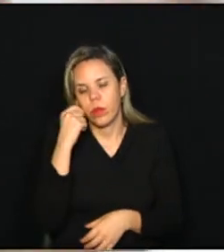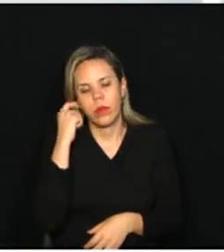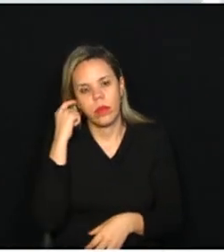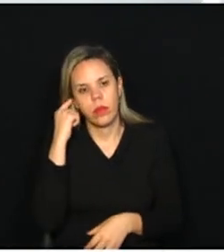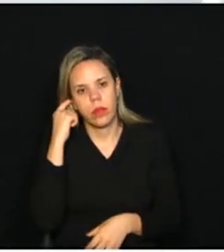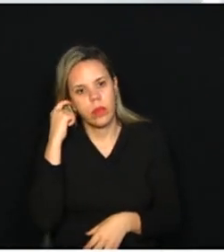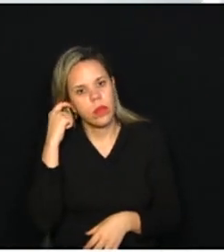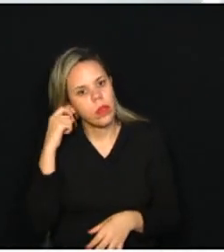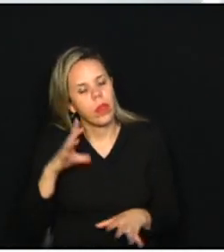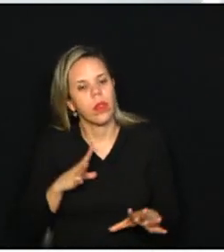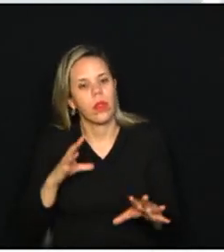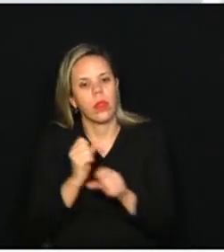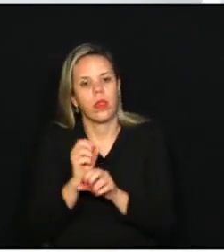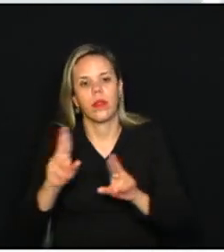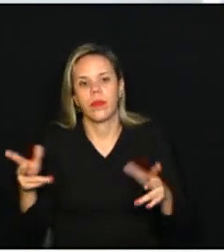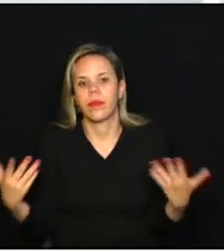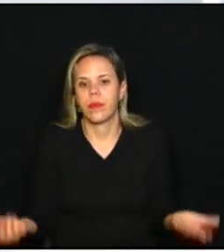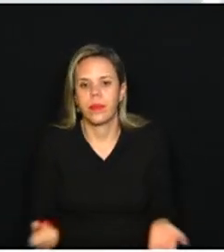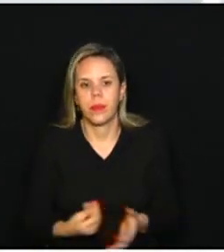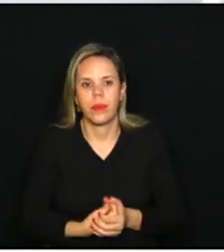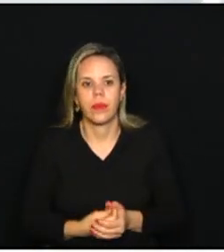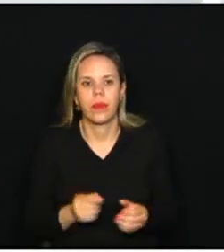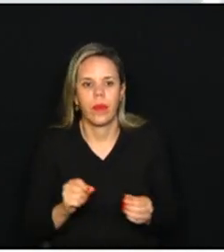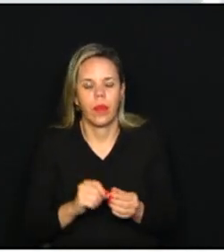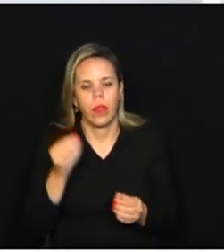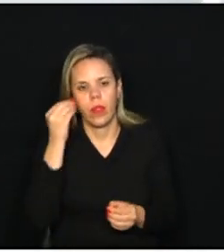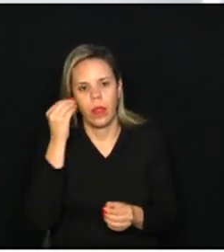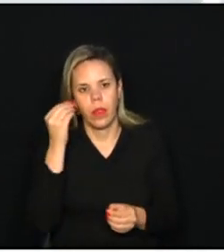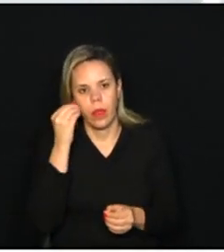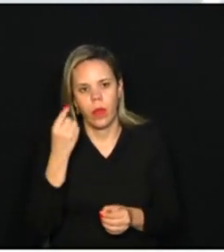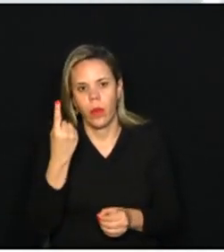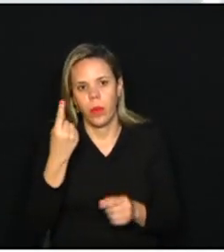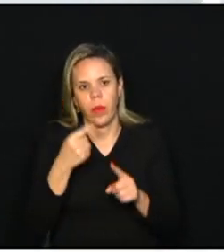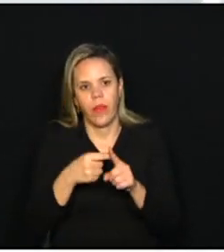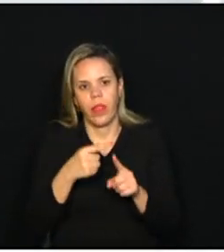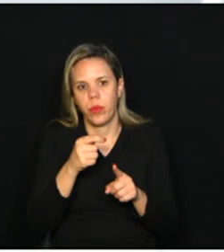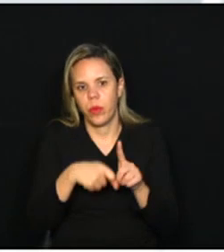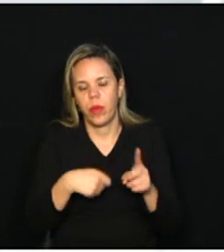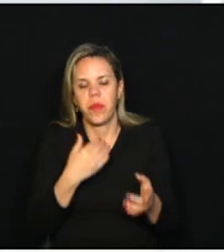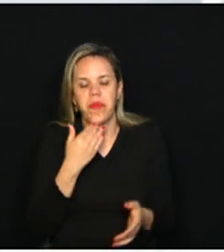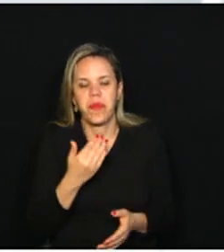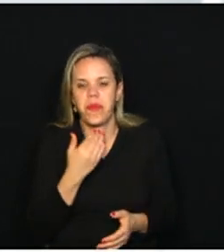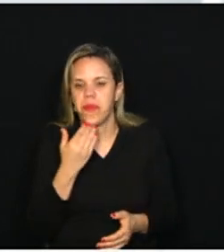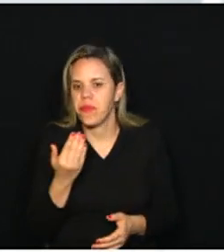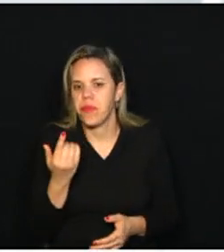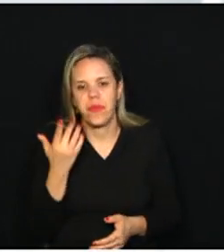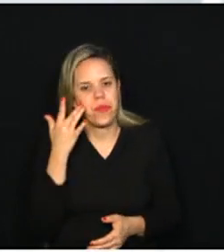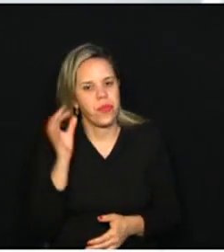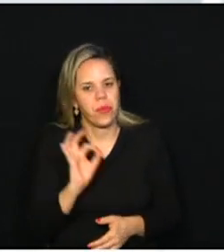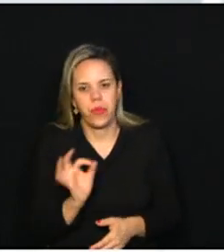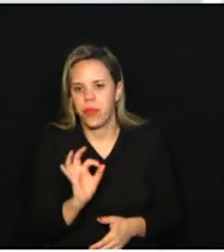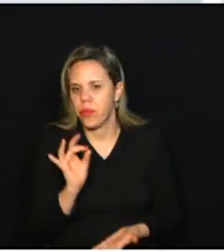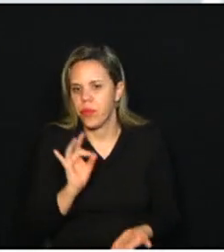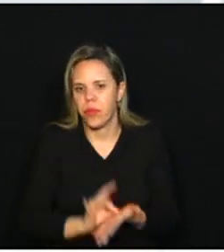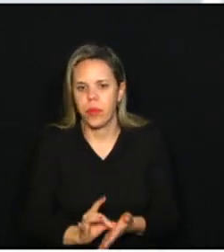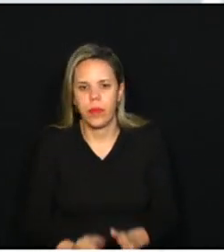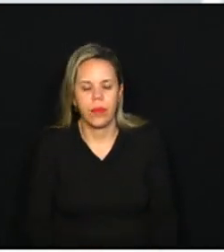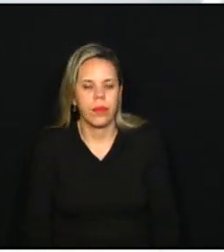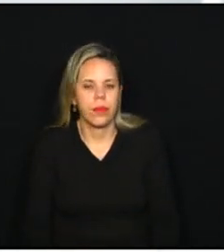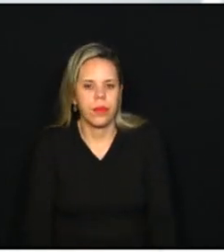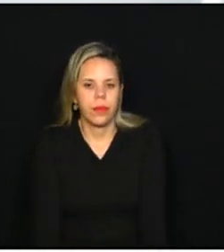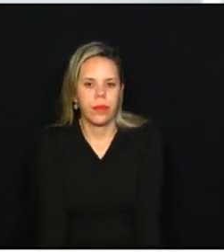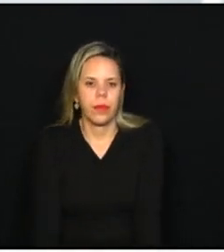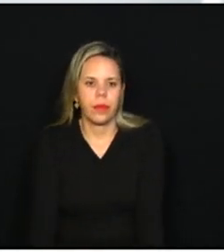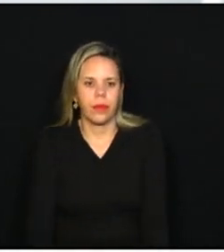seria totalmente diferente. Agora, fazer testes uma vez por mês, eu não acho que é efetivo mesmo.